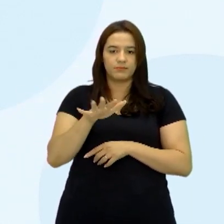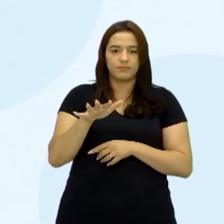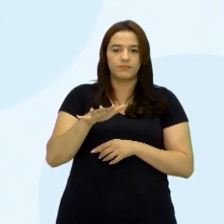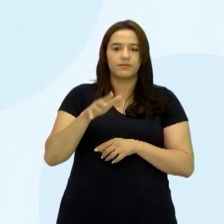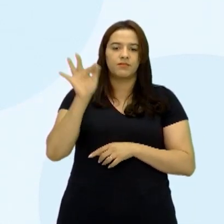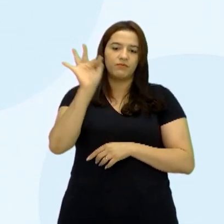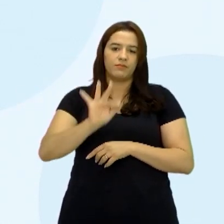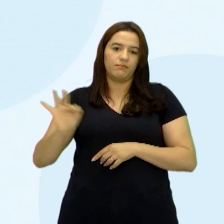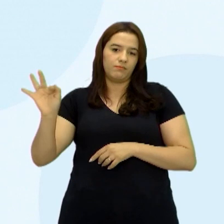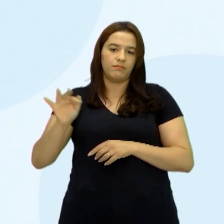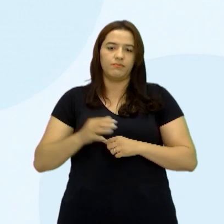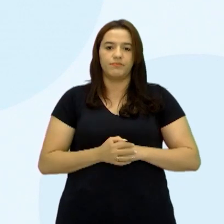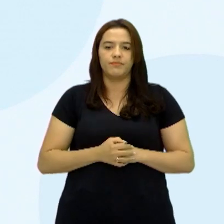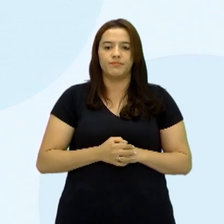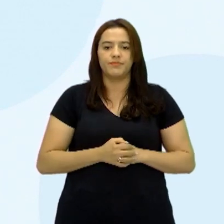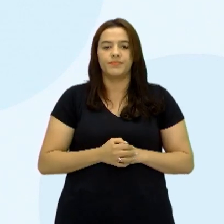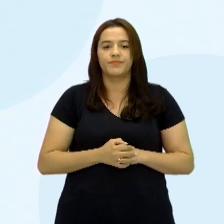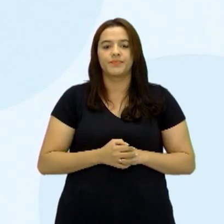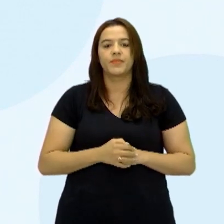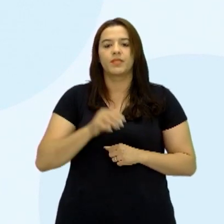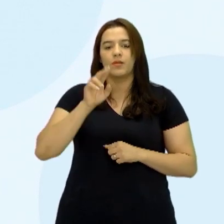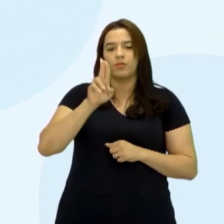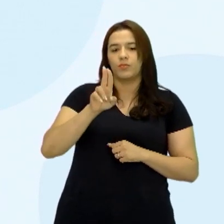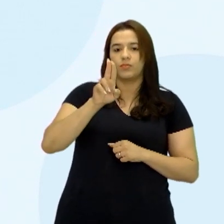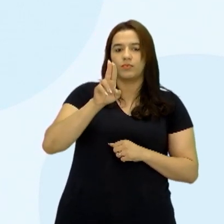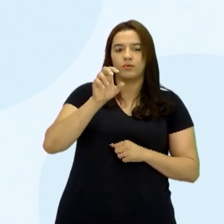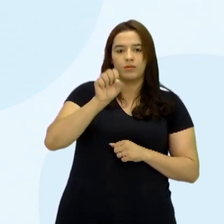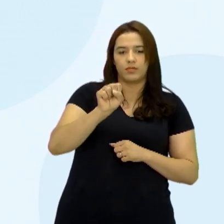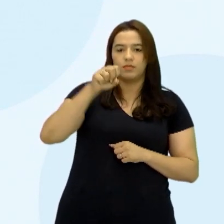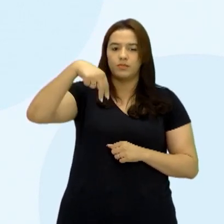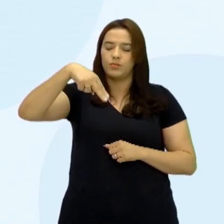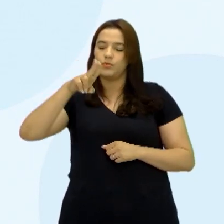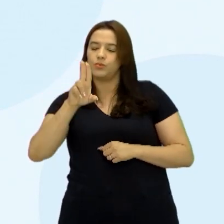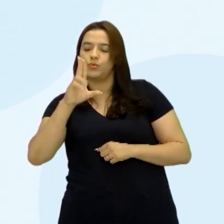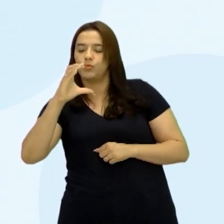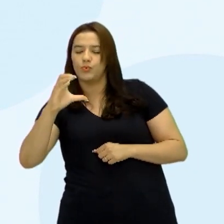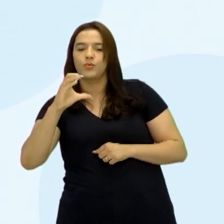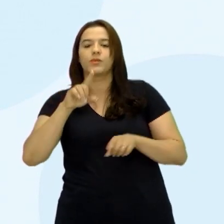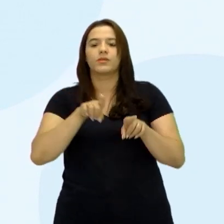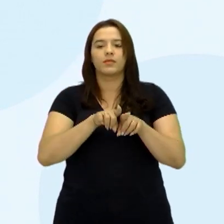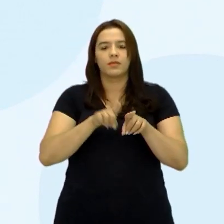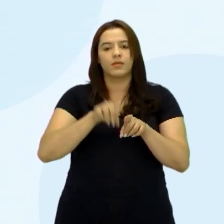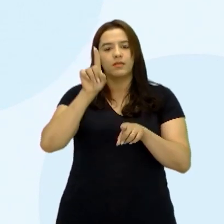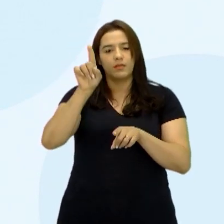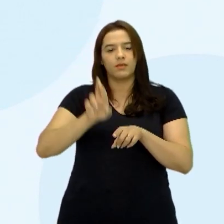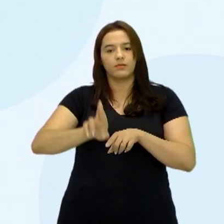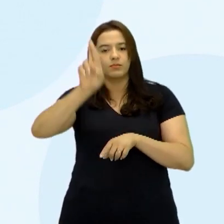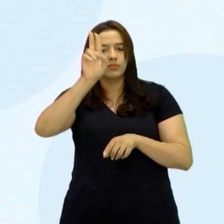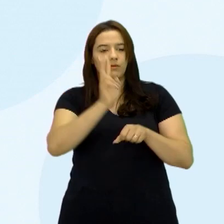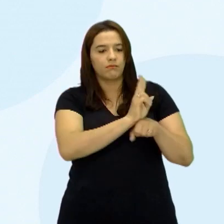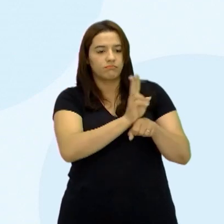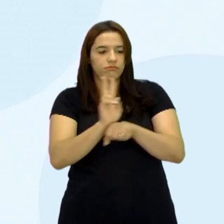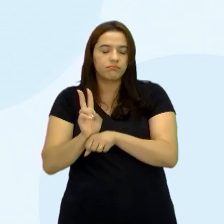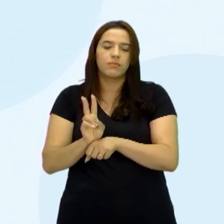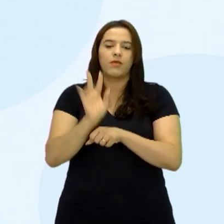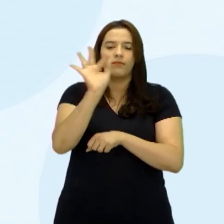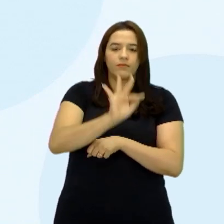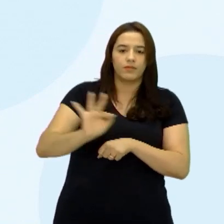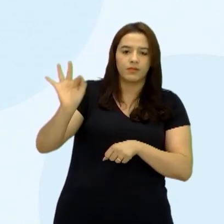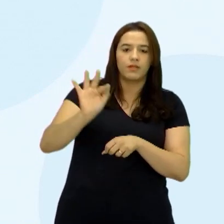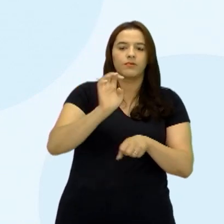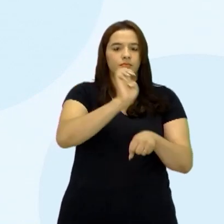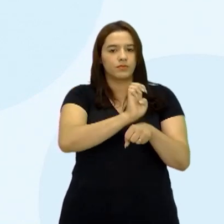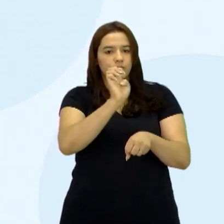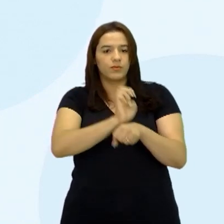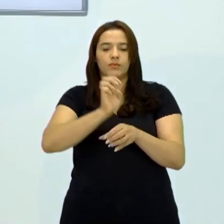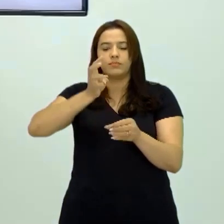jurisdicionais. Para isso, o SNUC é gerido pelas três esferas de governo, federal, estadual e municipal.